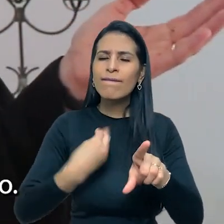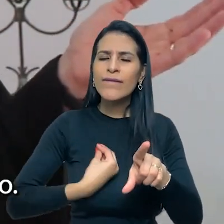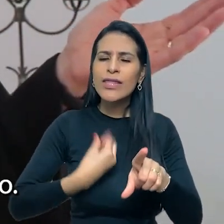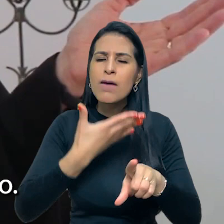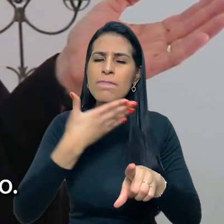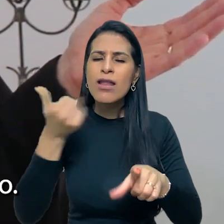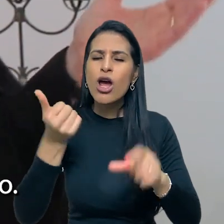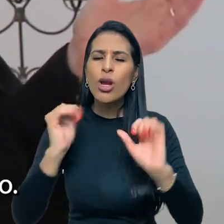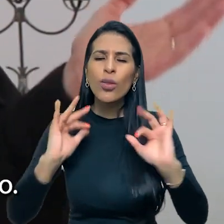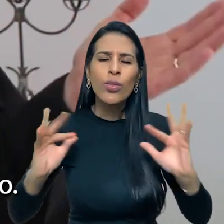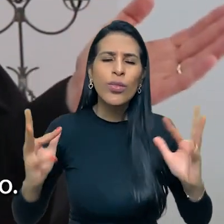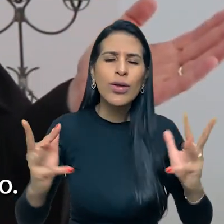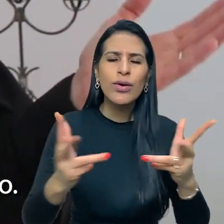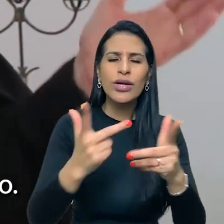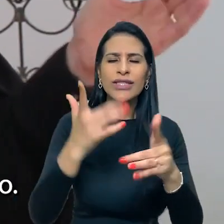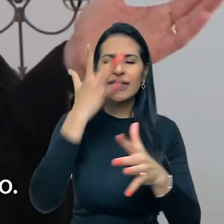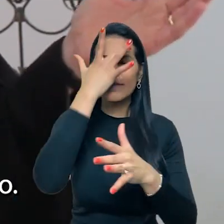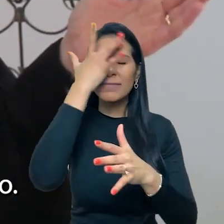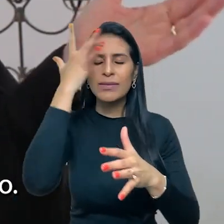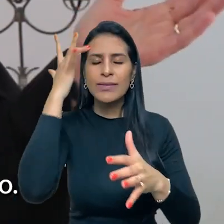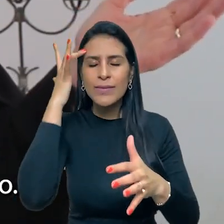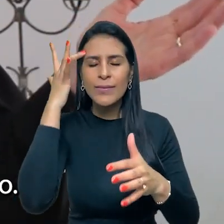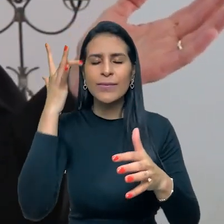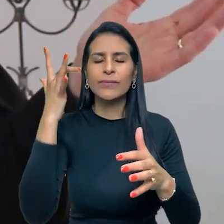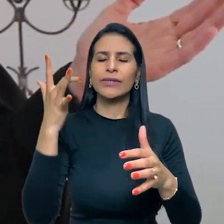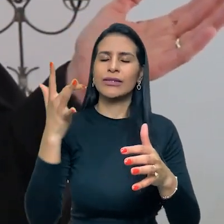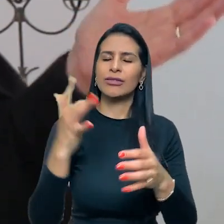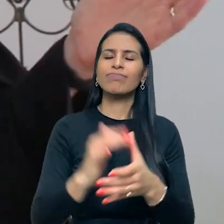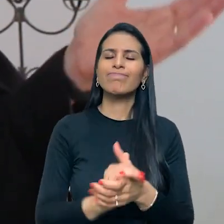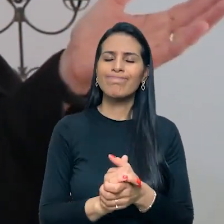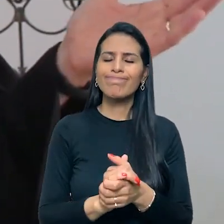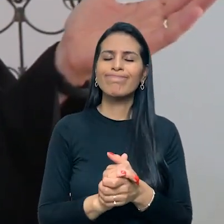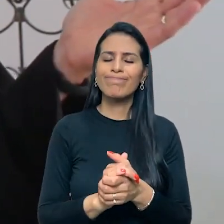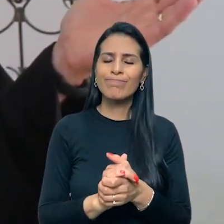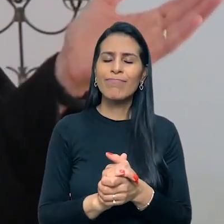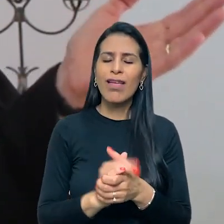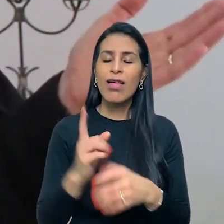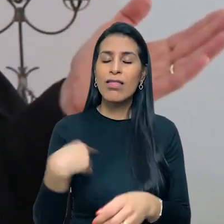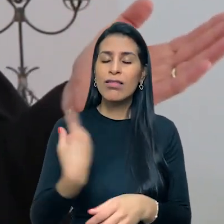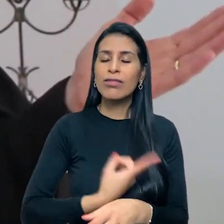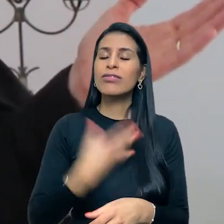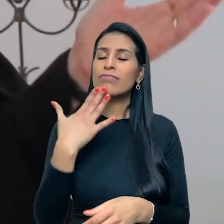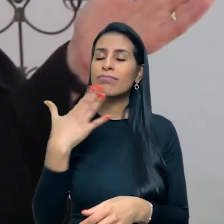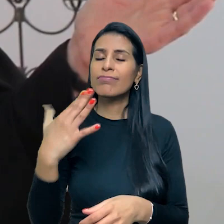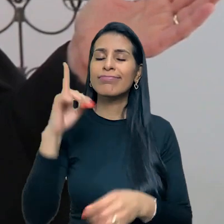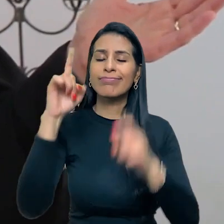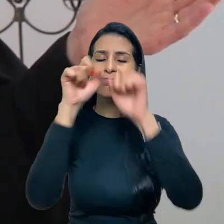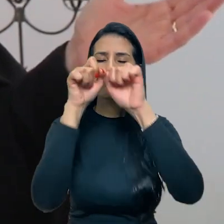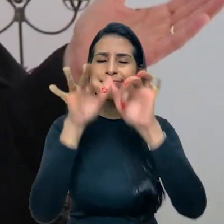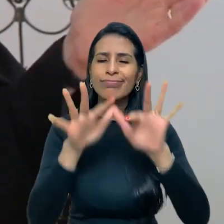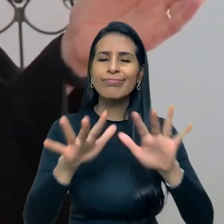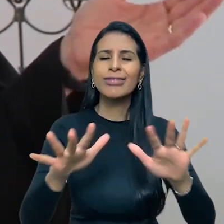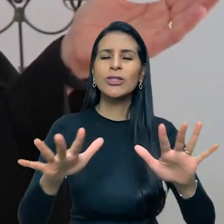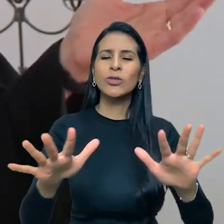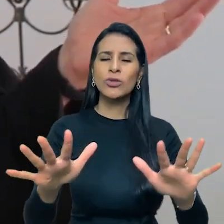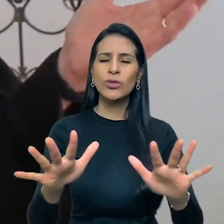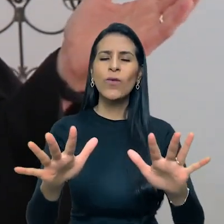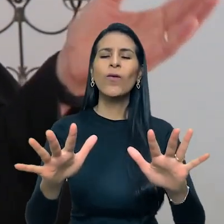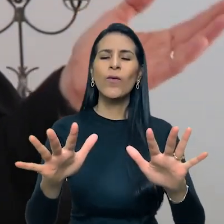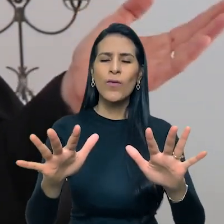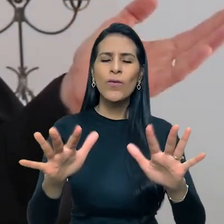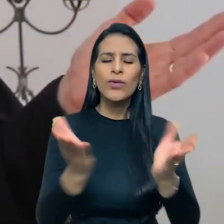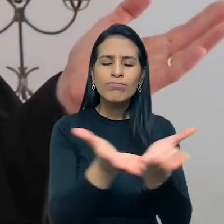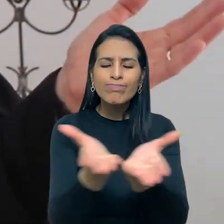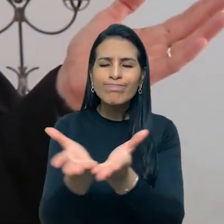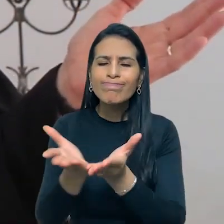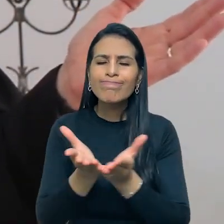as pessoas e criaturas deste mundo. Rogamos pela Igreja, para que seja firme